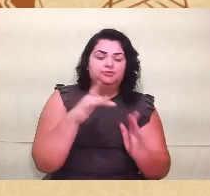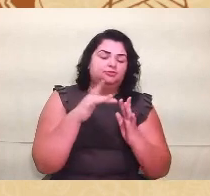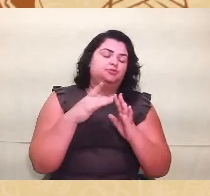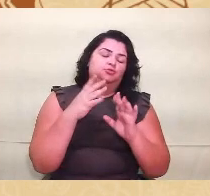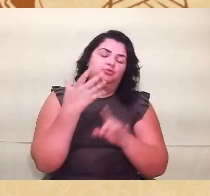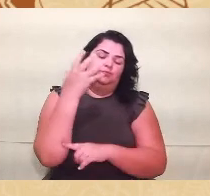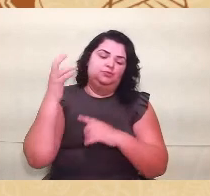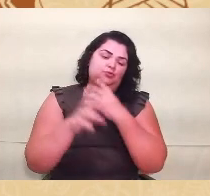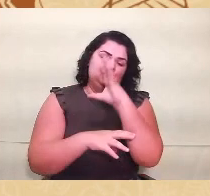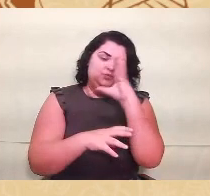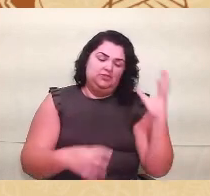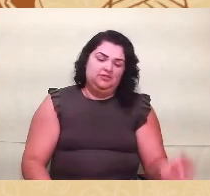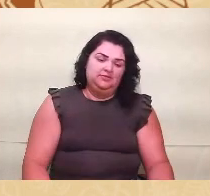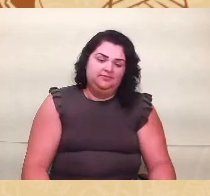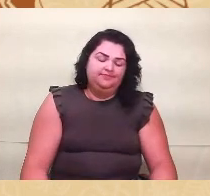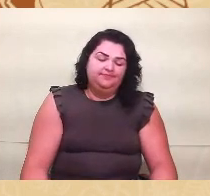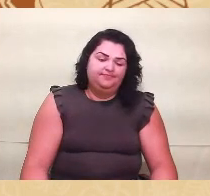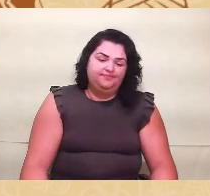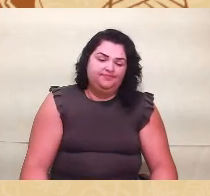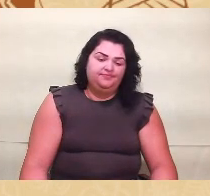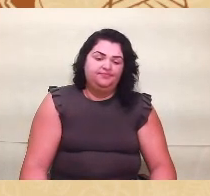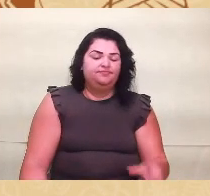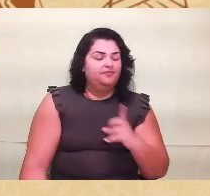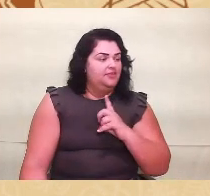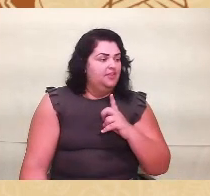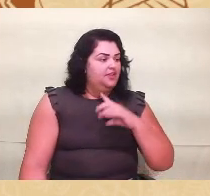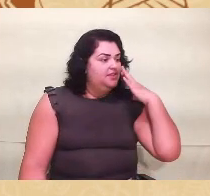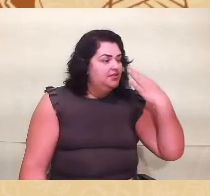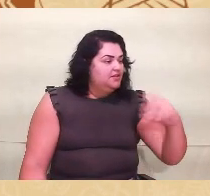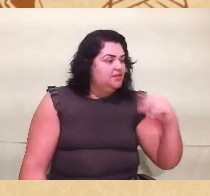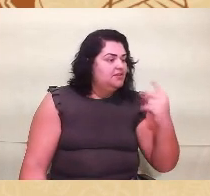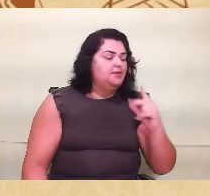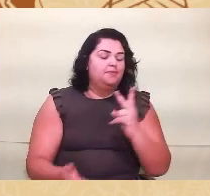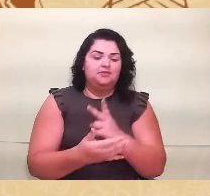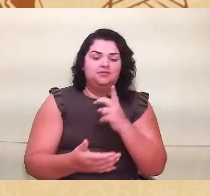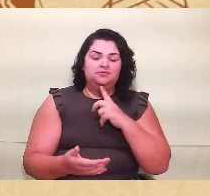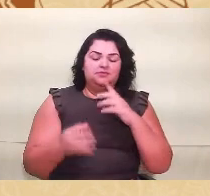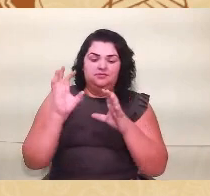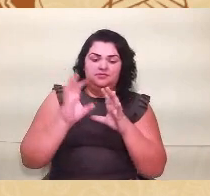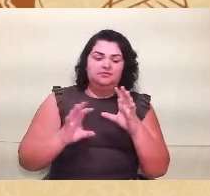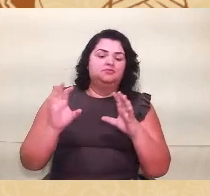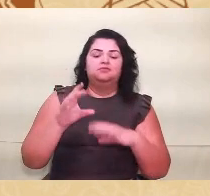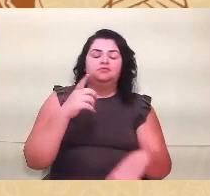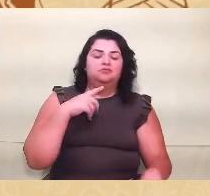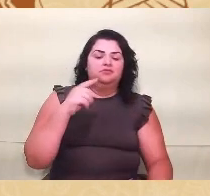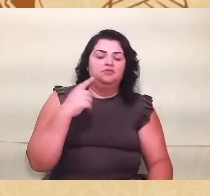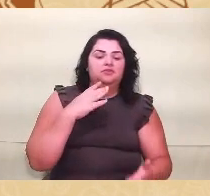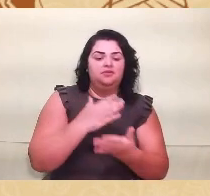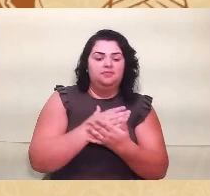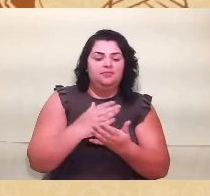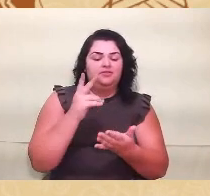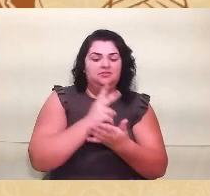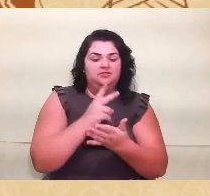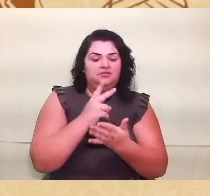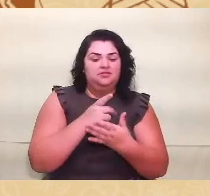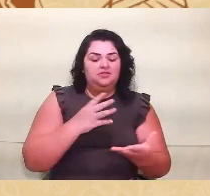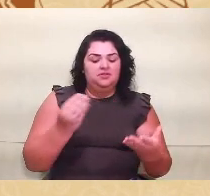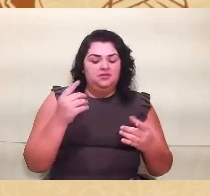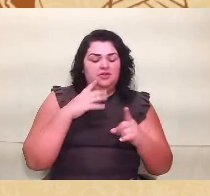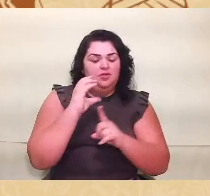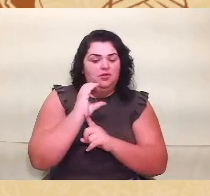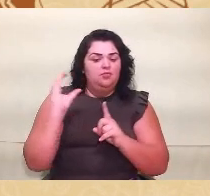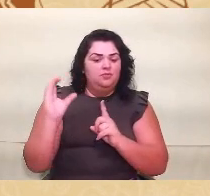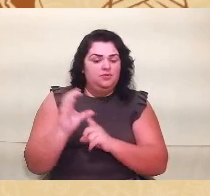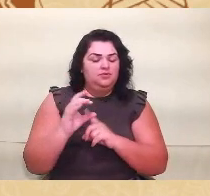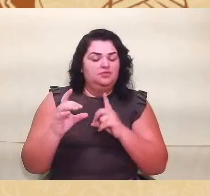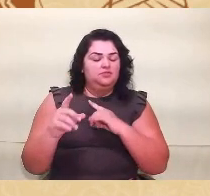Se você pega o universo do candomblé, da Umbanda, né, a gente bate muito aqui. Aqui tem comunidade que é indígena, mas é do candomblé.